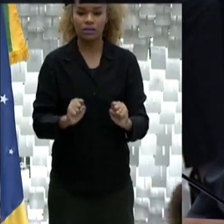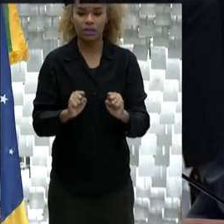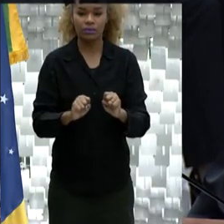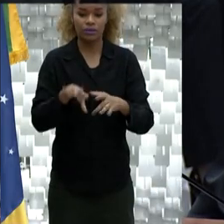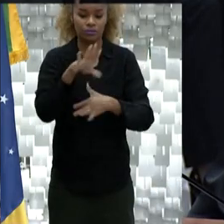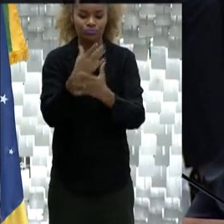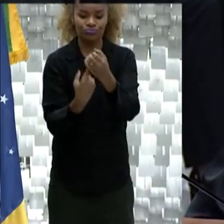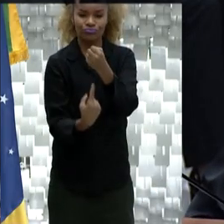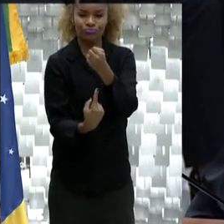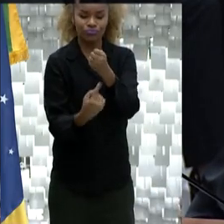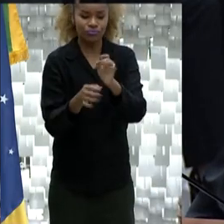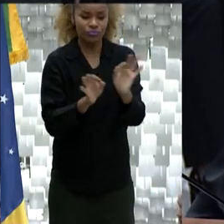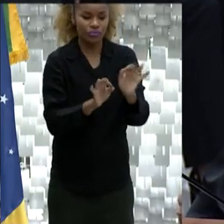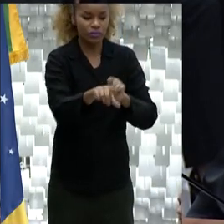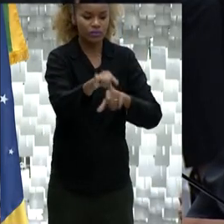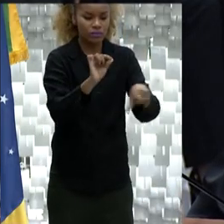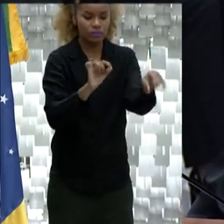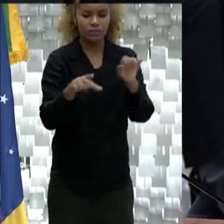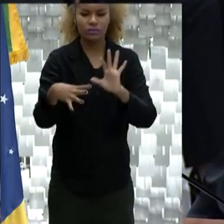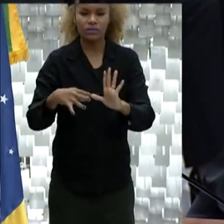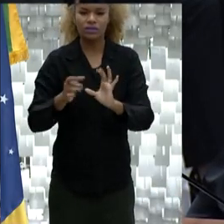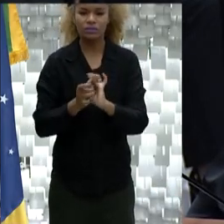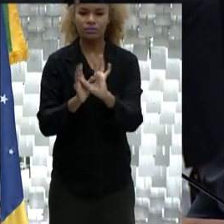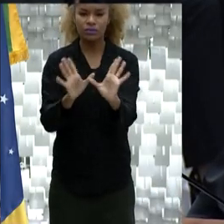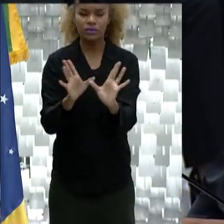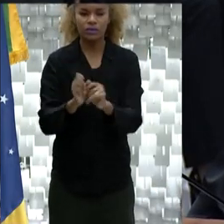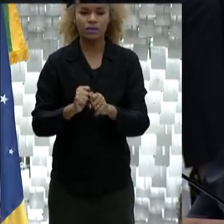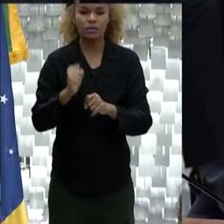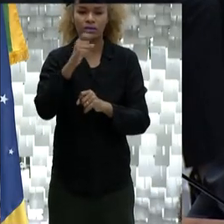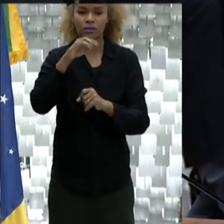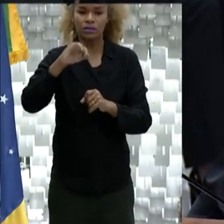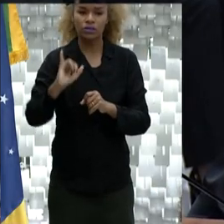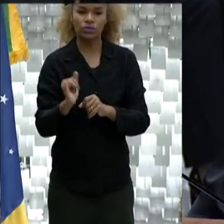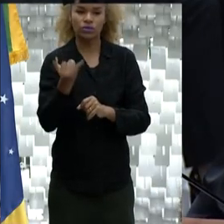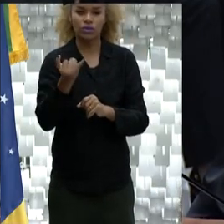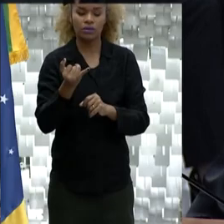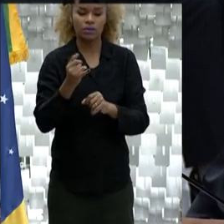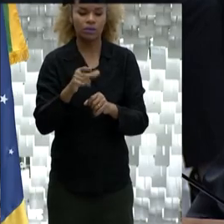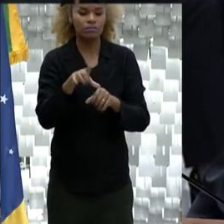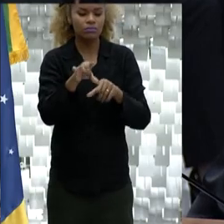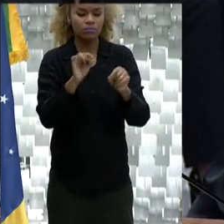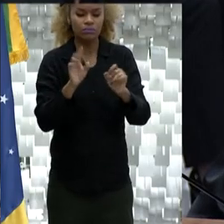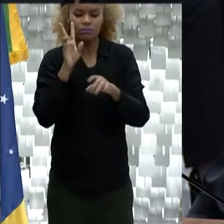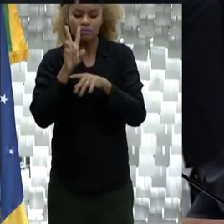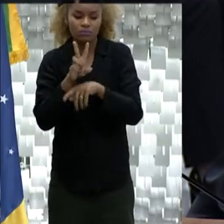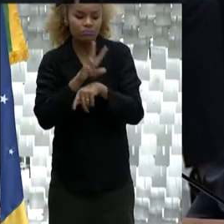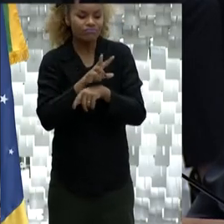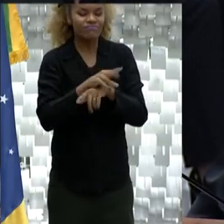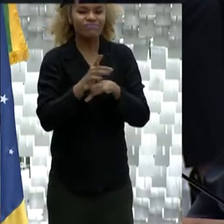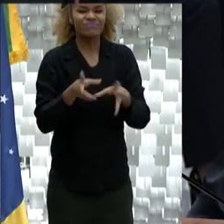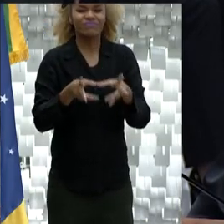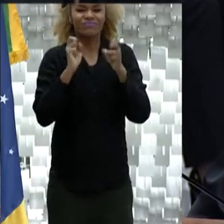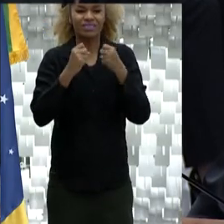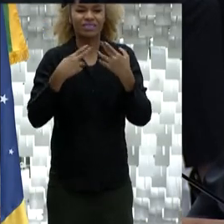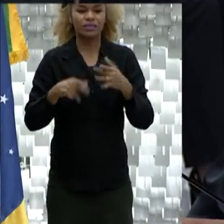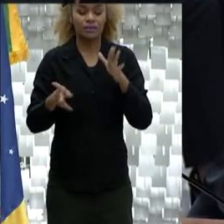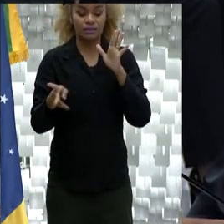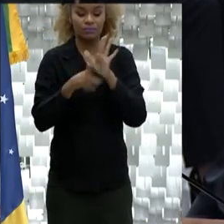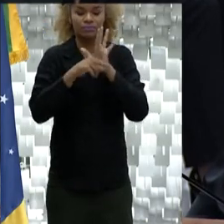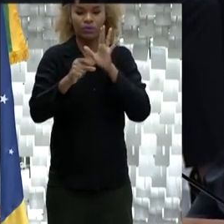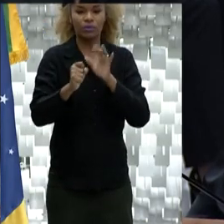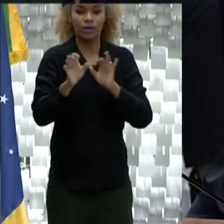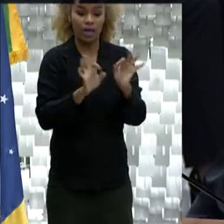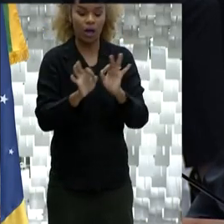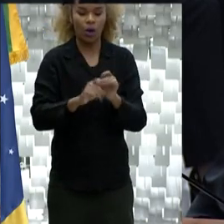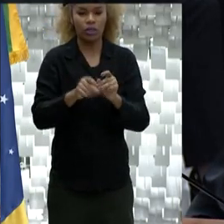filtragem permitirá ao Superior Tribunal de Justiça debruçar sobre questões que impactam a ordem jurídica